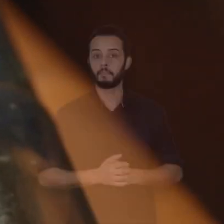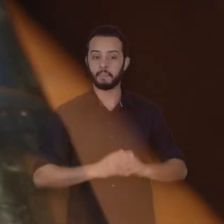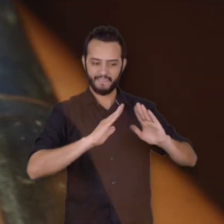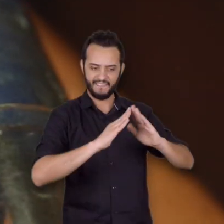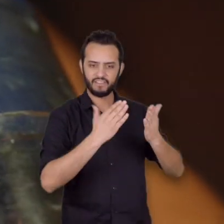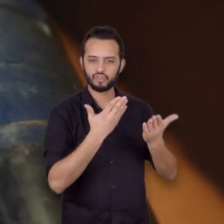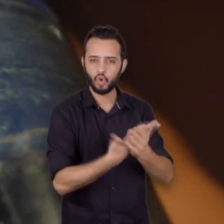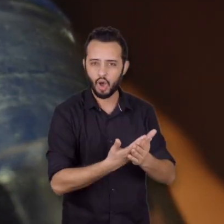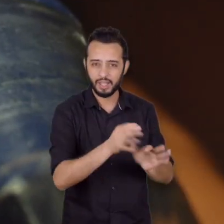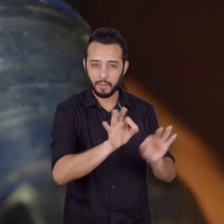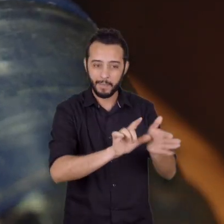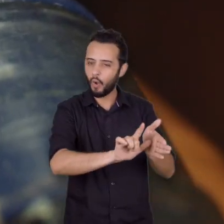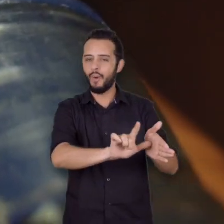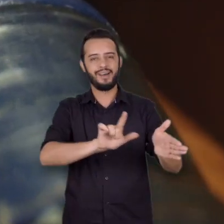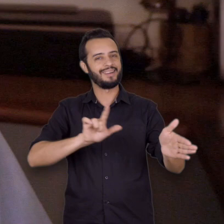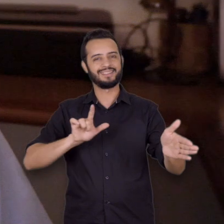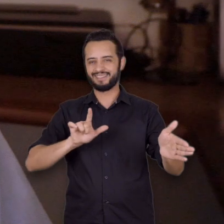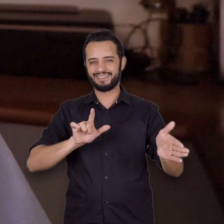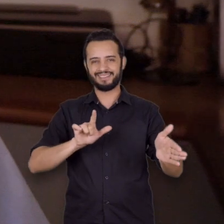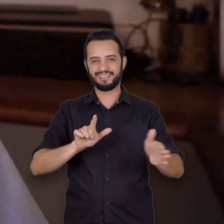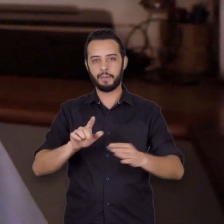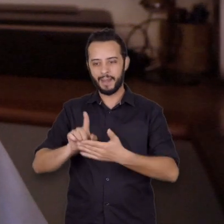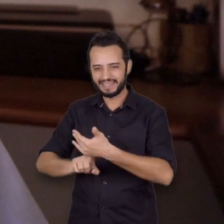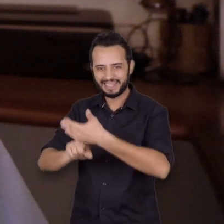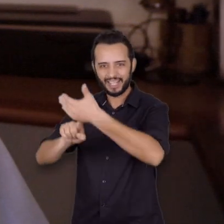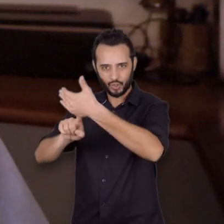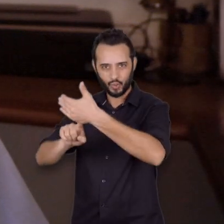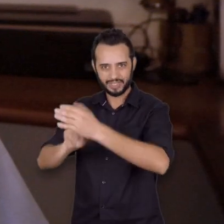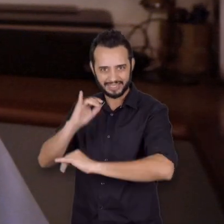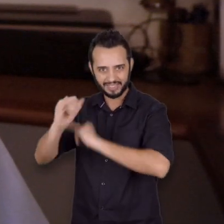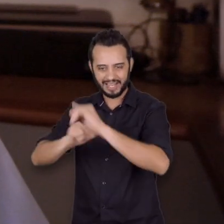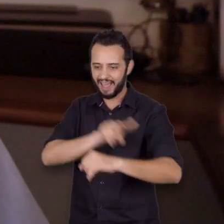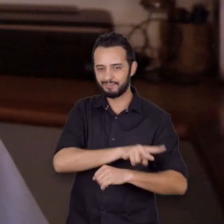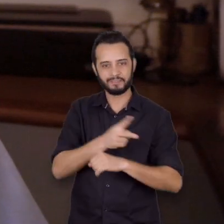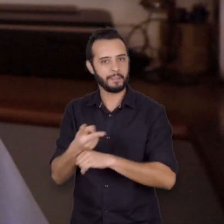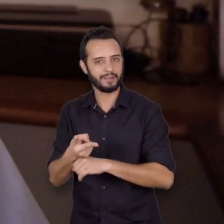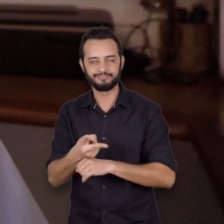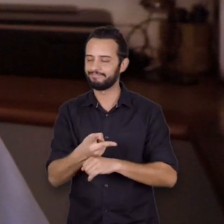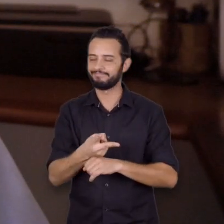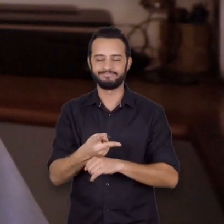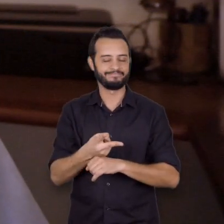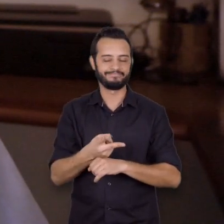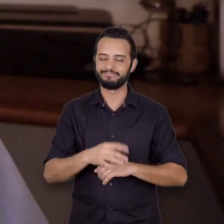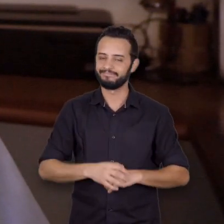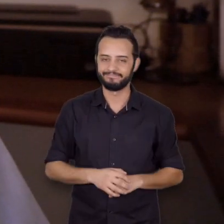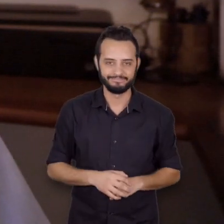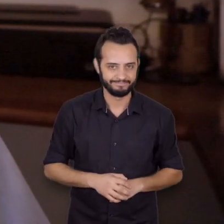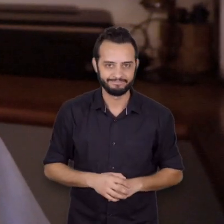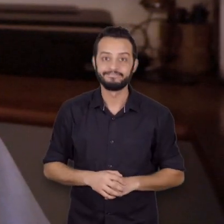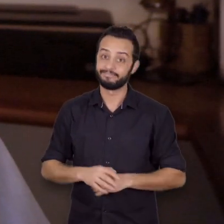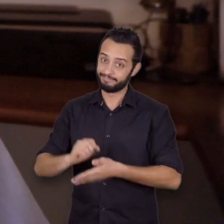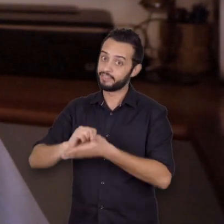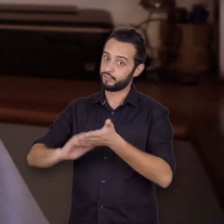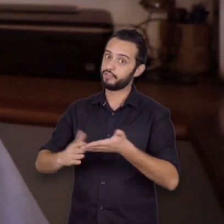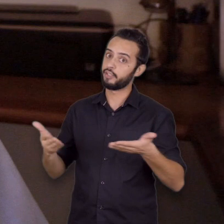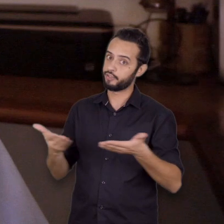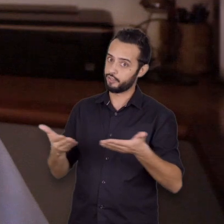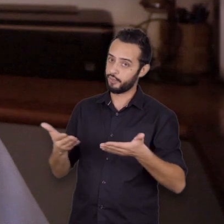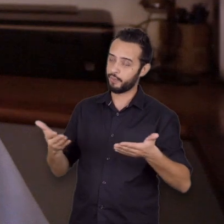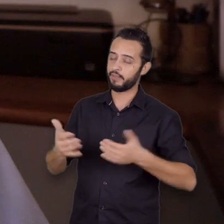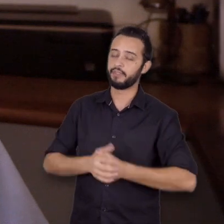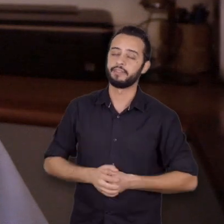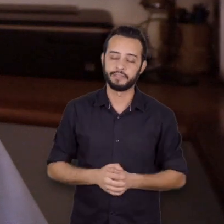A escola não se preparou para poder fazer essa transição do uso da tecnologia nas